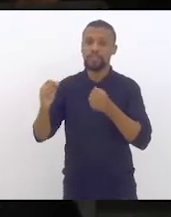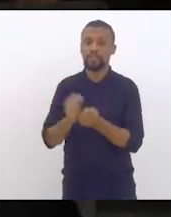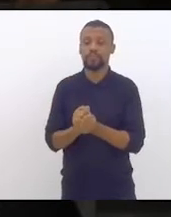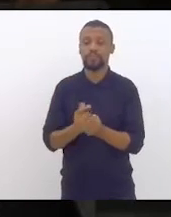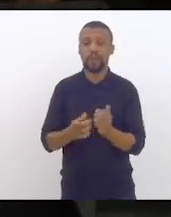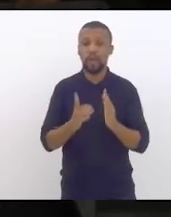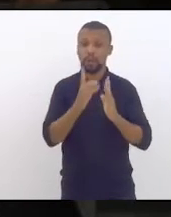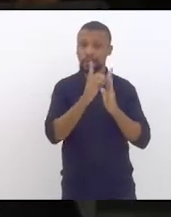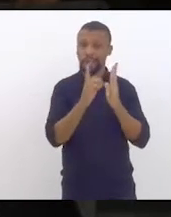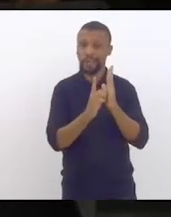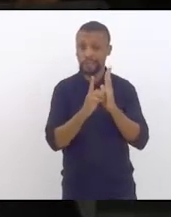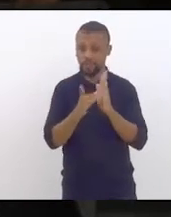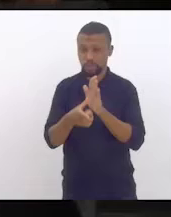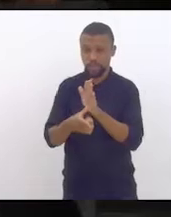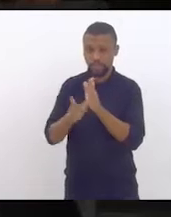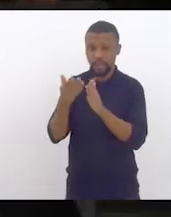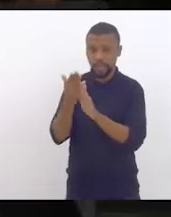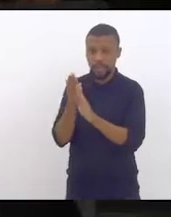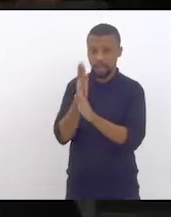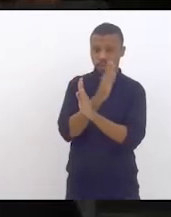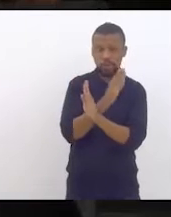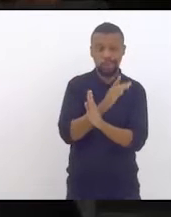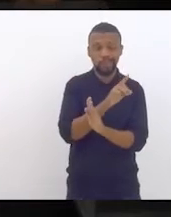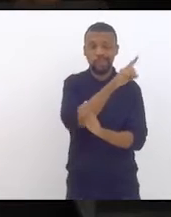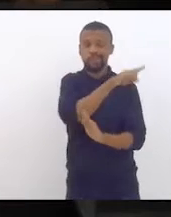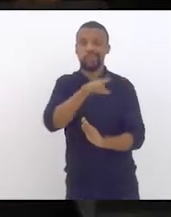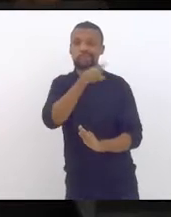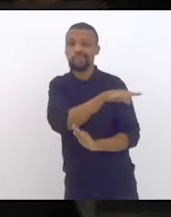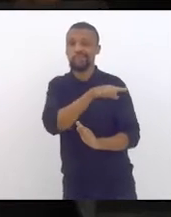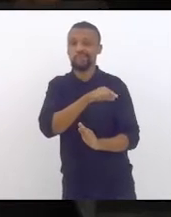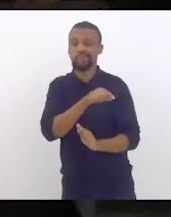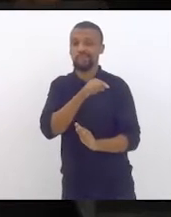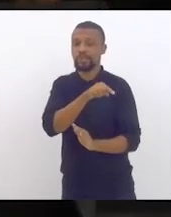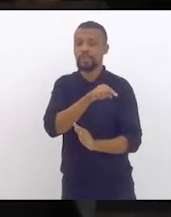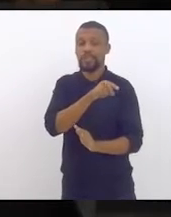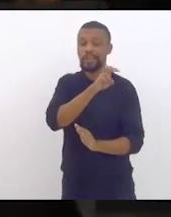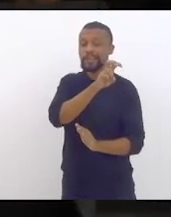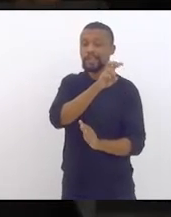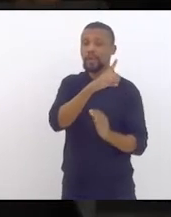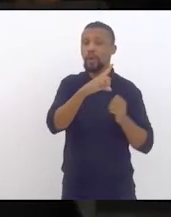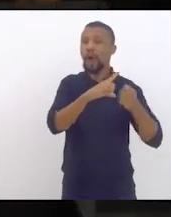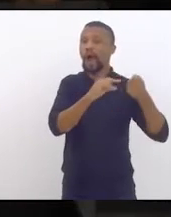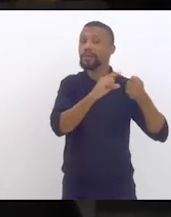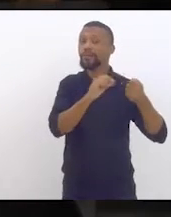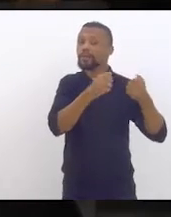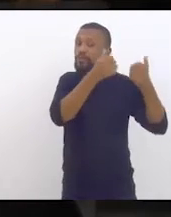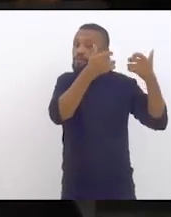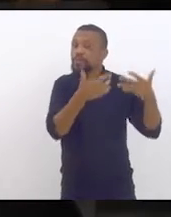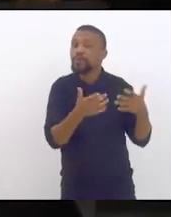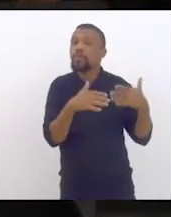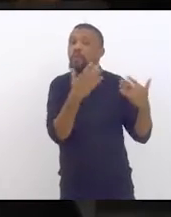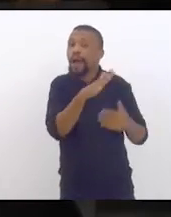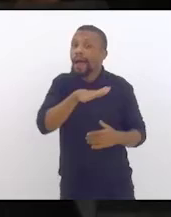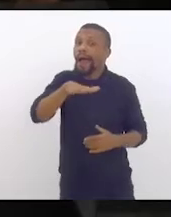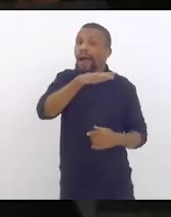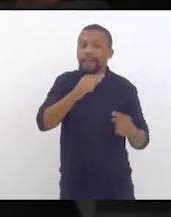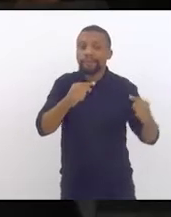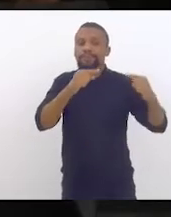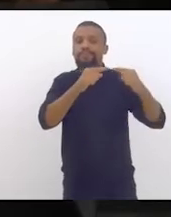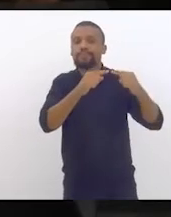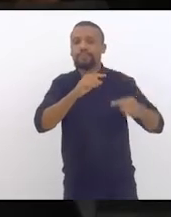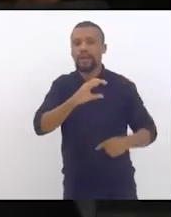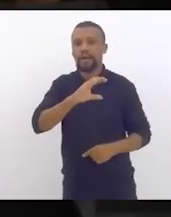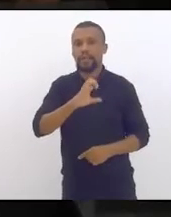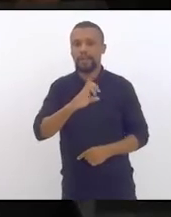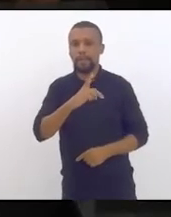apenas cinco artigos que definiria qual era o campo de atuação da ceperj e o governador em março